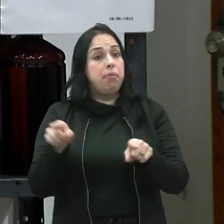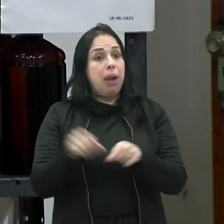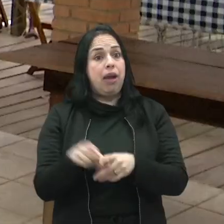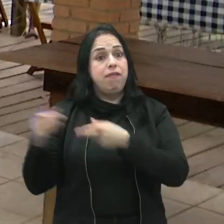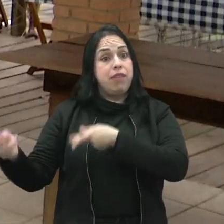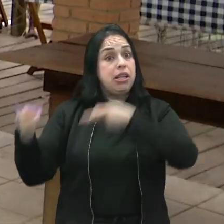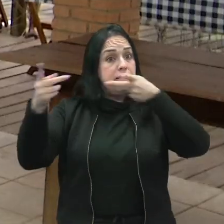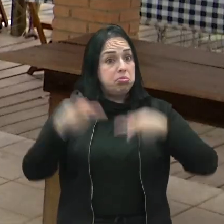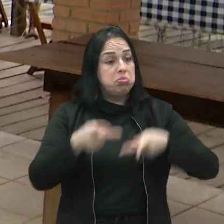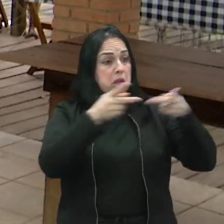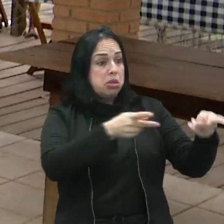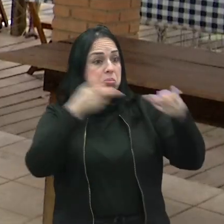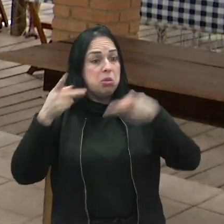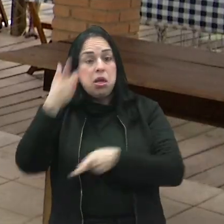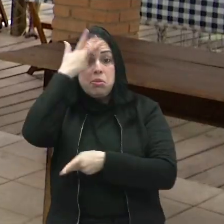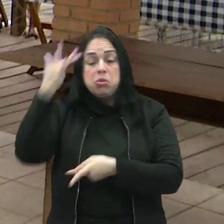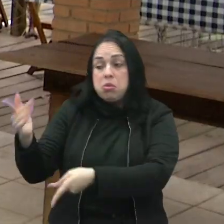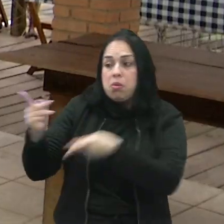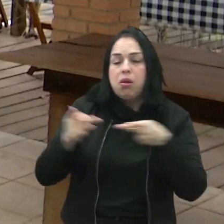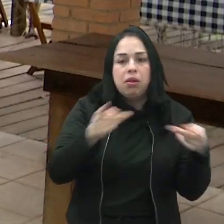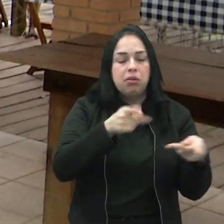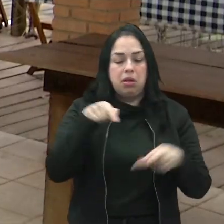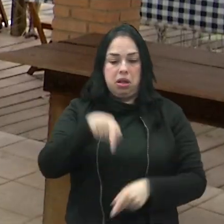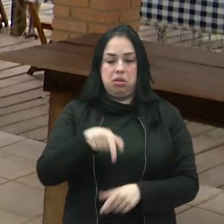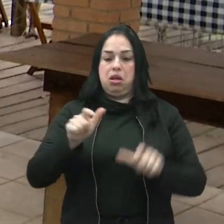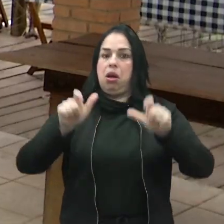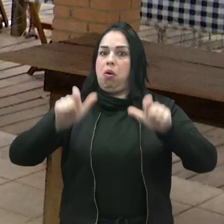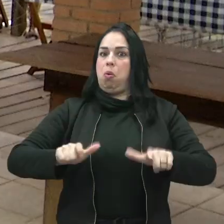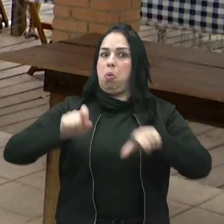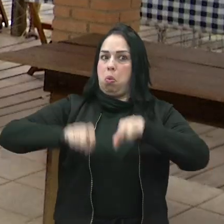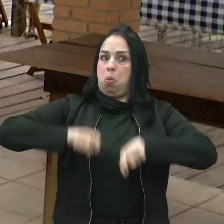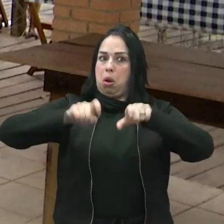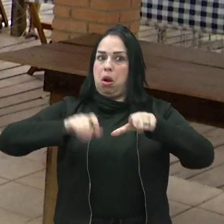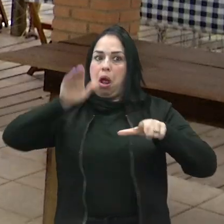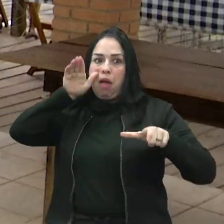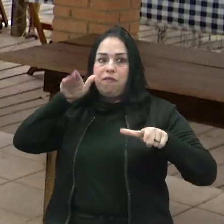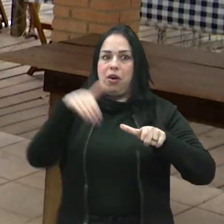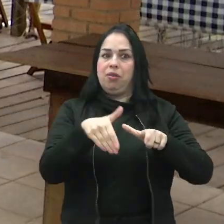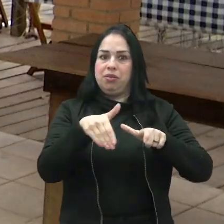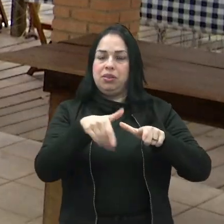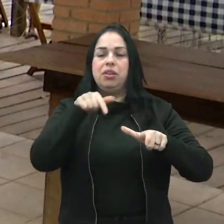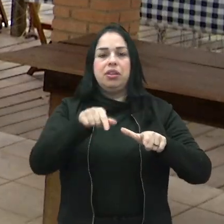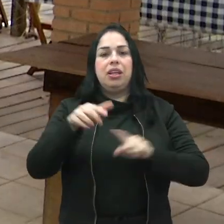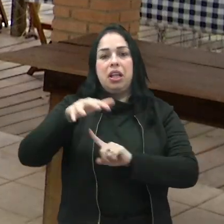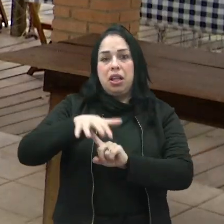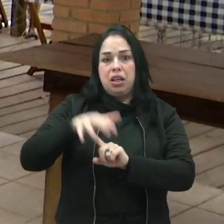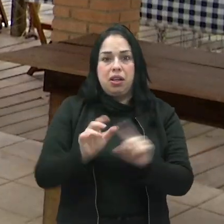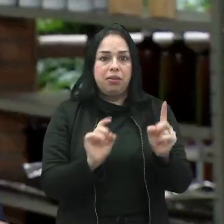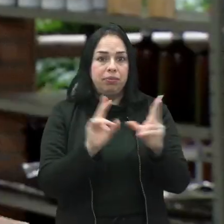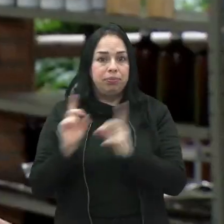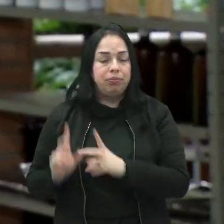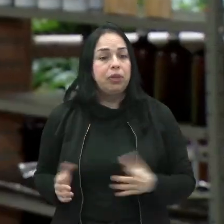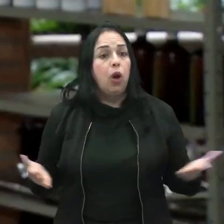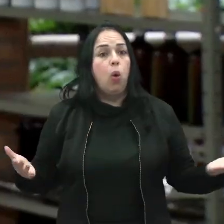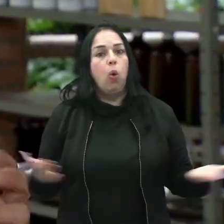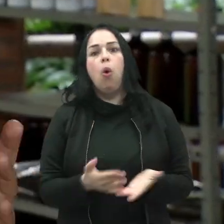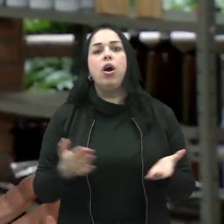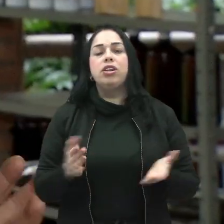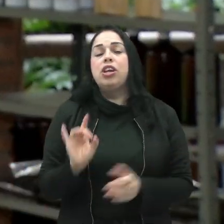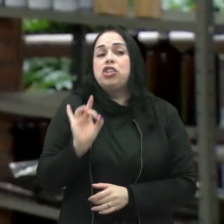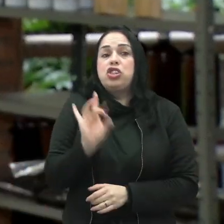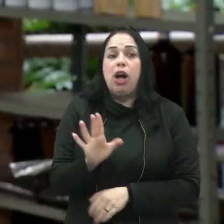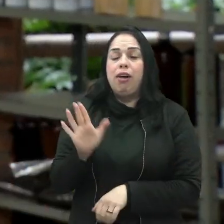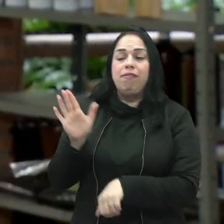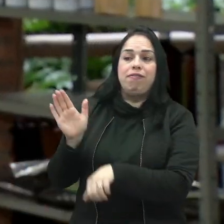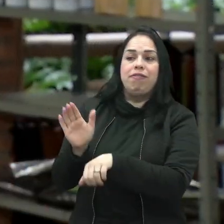rural, recebendo visitantes na fazenda, que é referência nacional na fungicultura. Nós não estamos